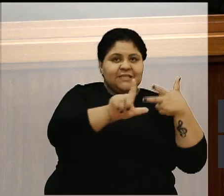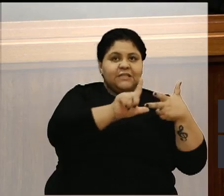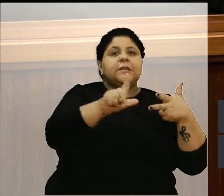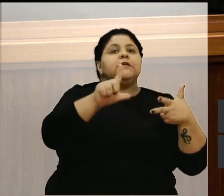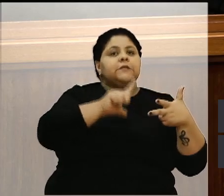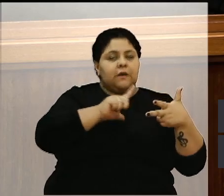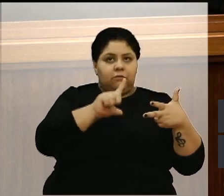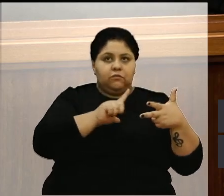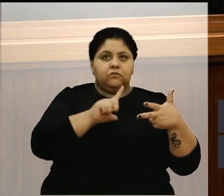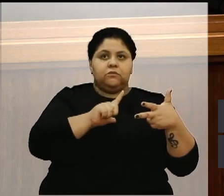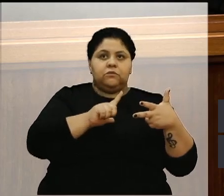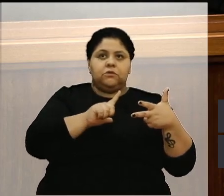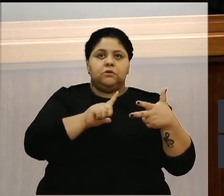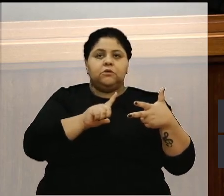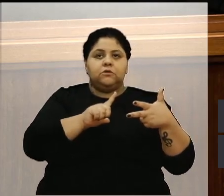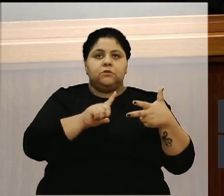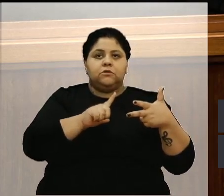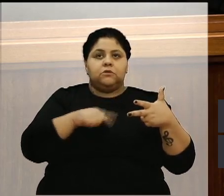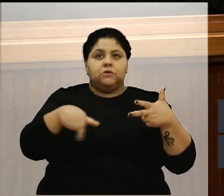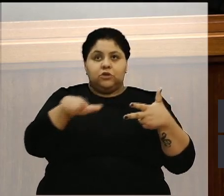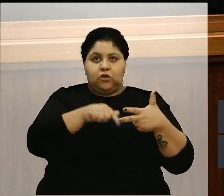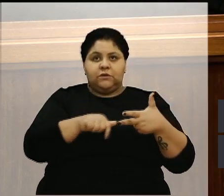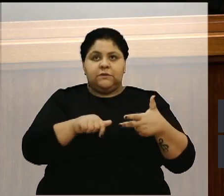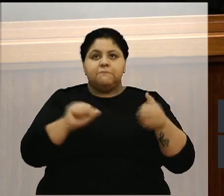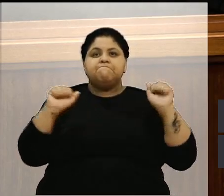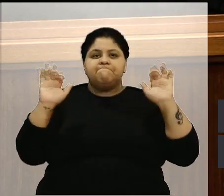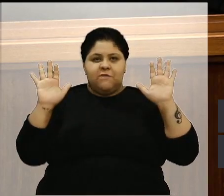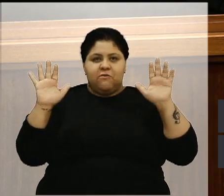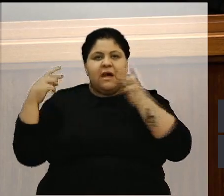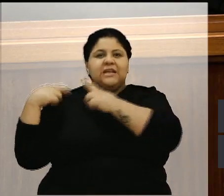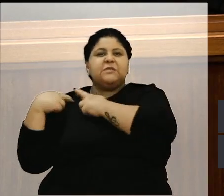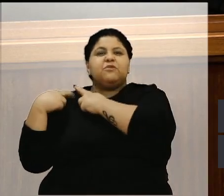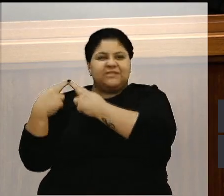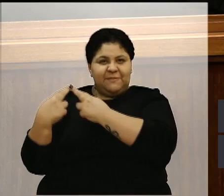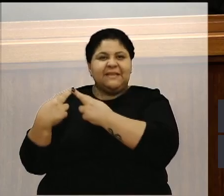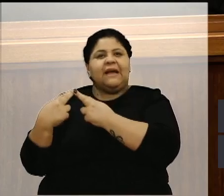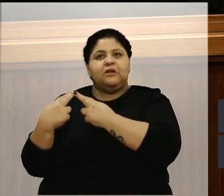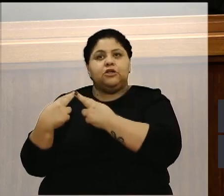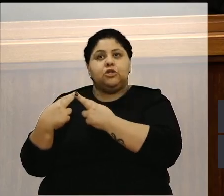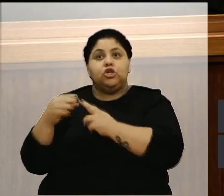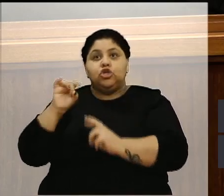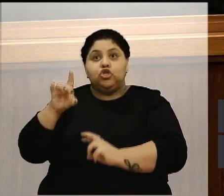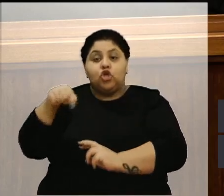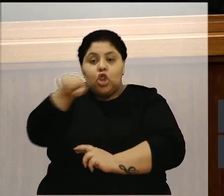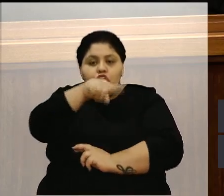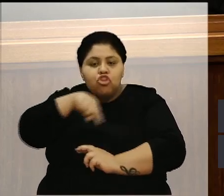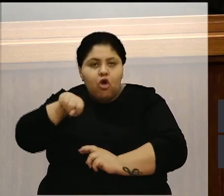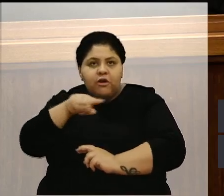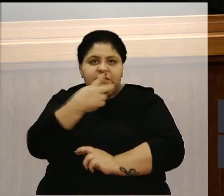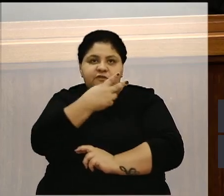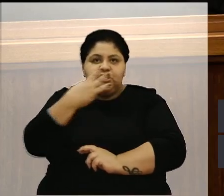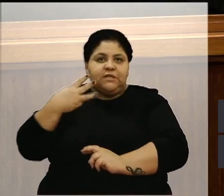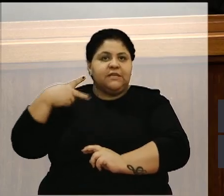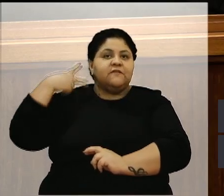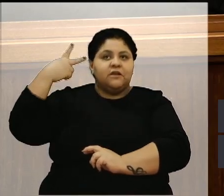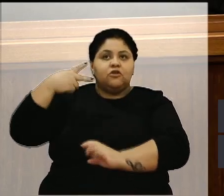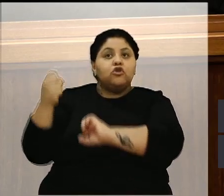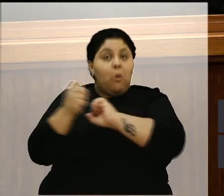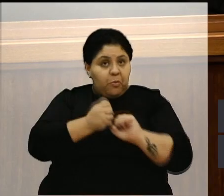temos em nossas mãos. Que só nós, 23 vereadores, podemos